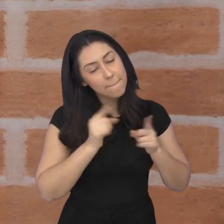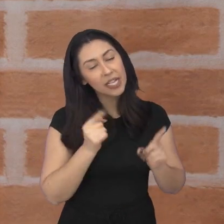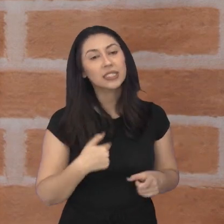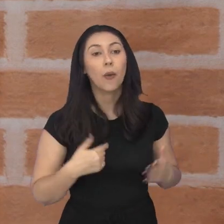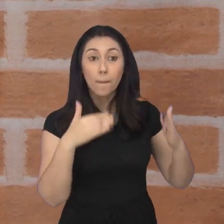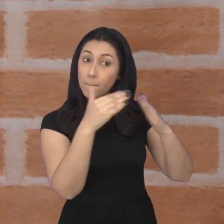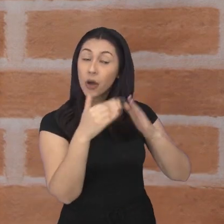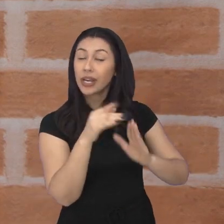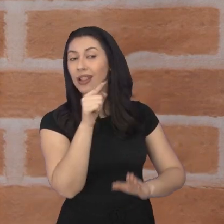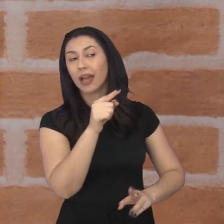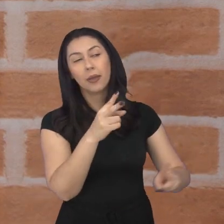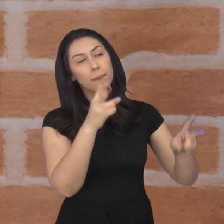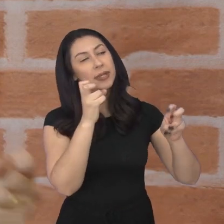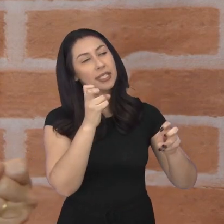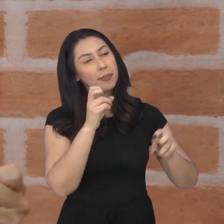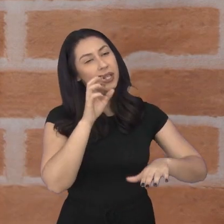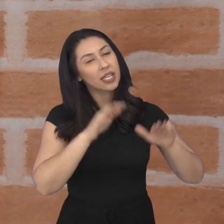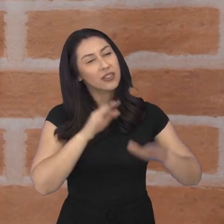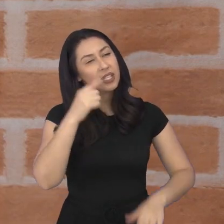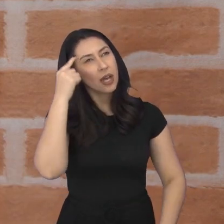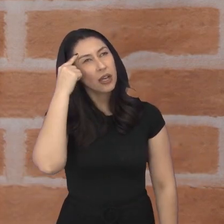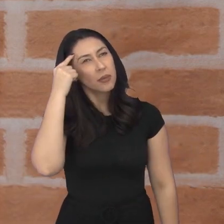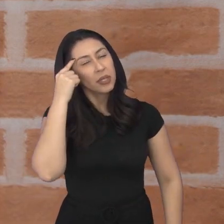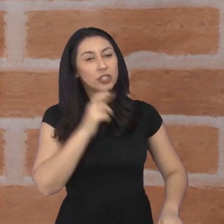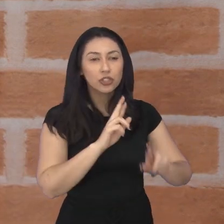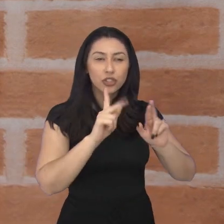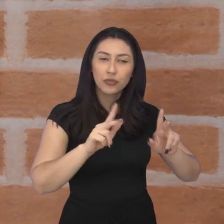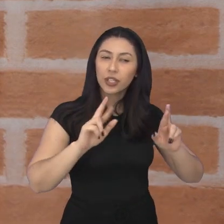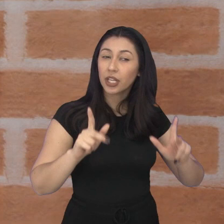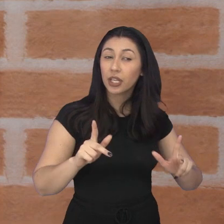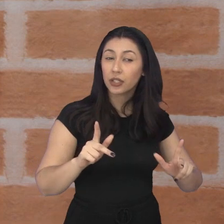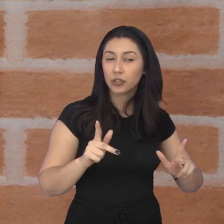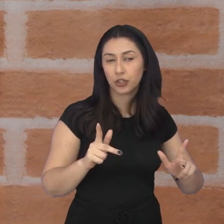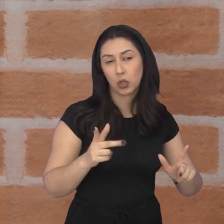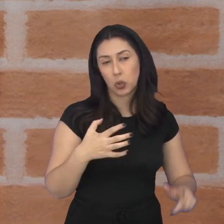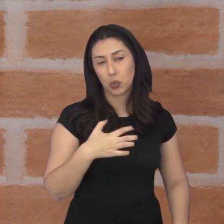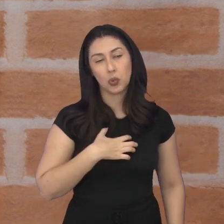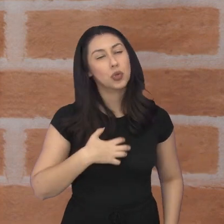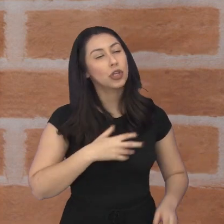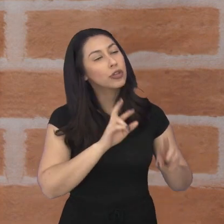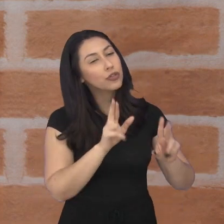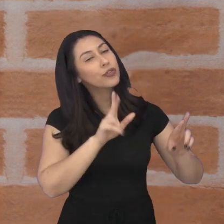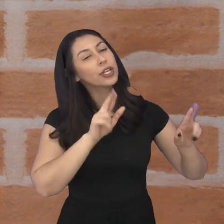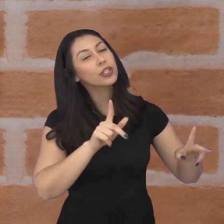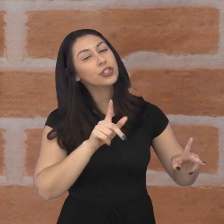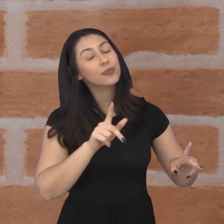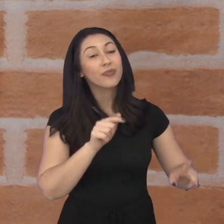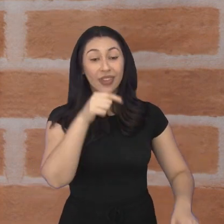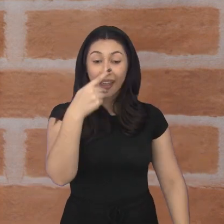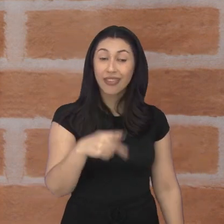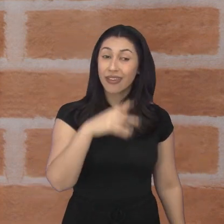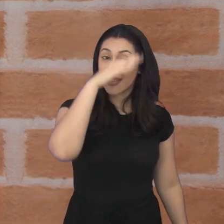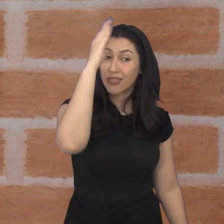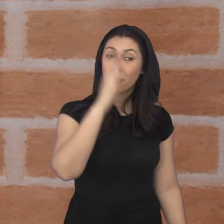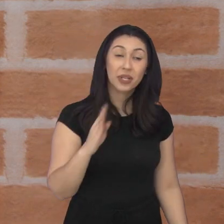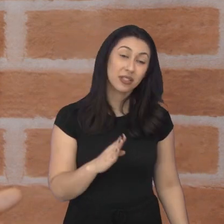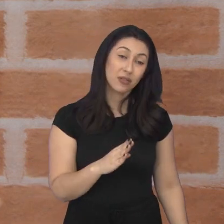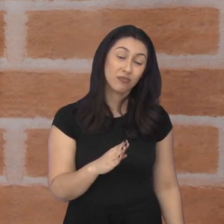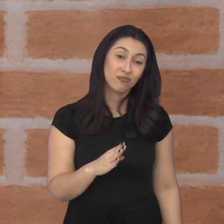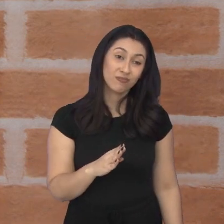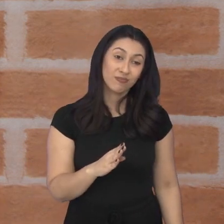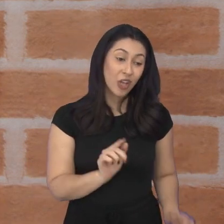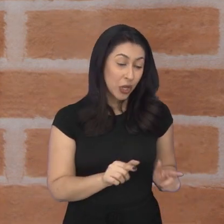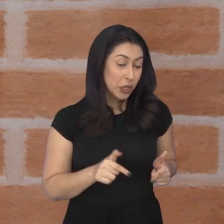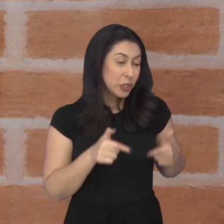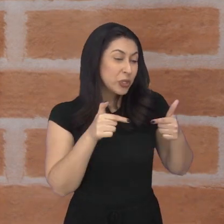percebe a diferença na mentalidade, em como a gente lida, por exemplo, né, em alguns aspectos nas crianças, e aqui a gente não valoriza as